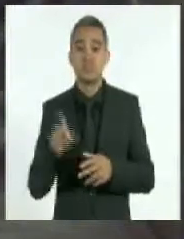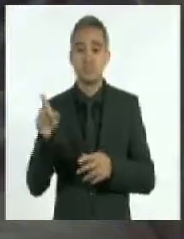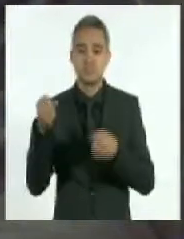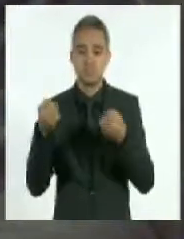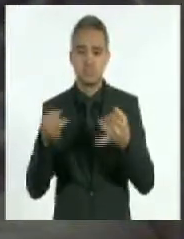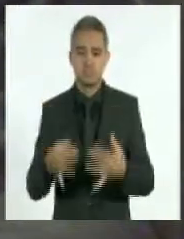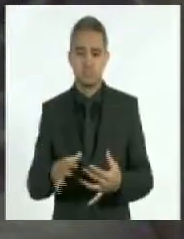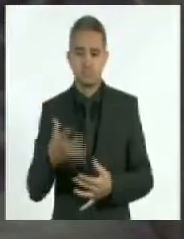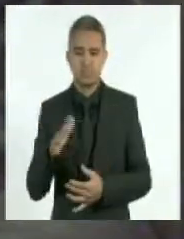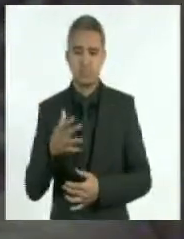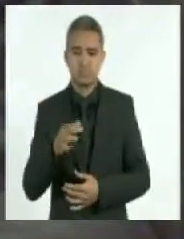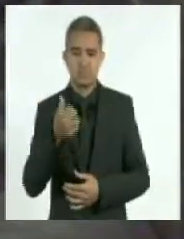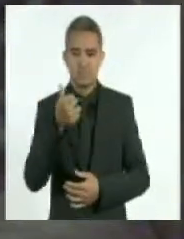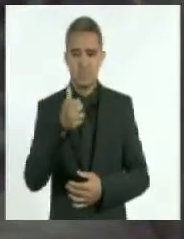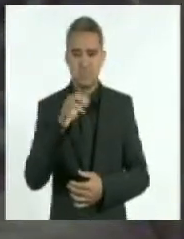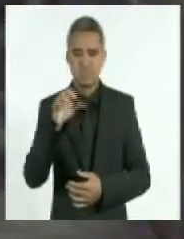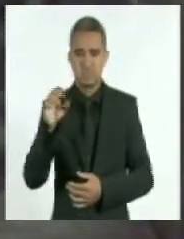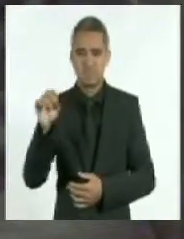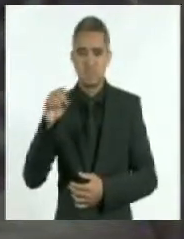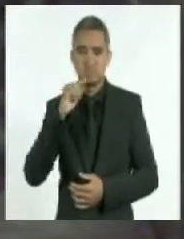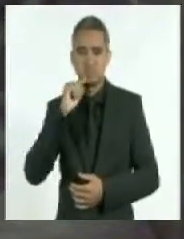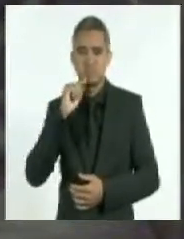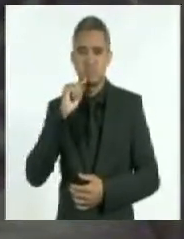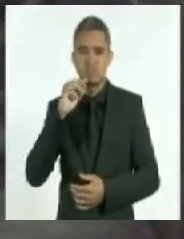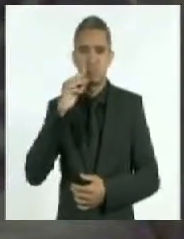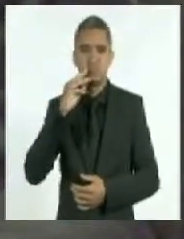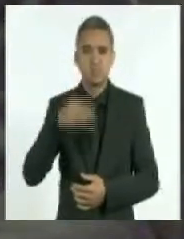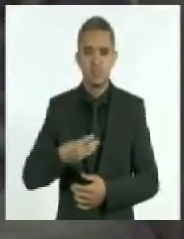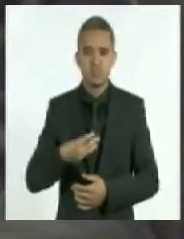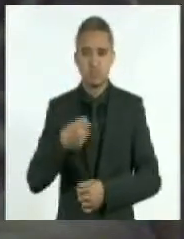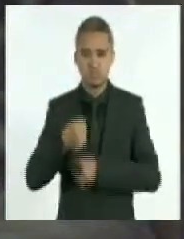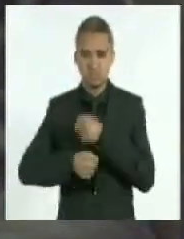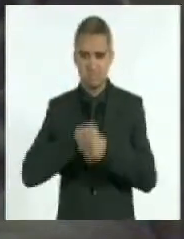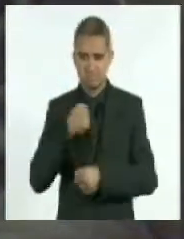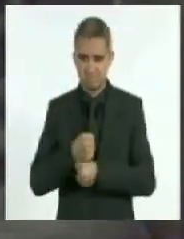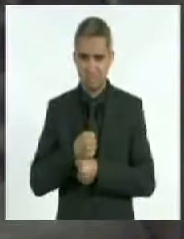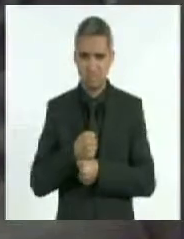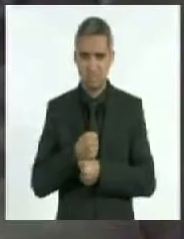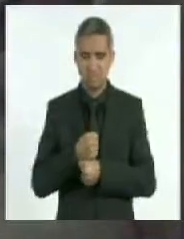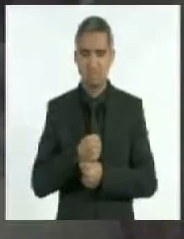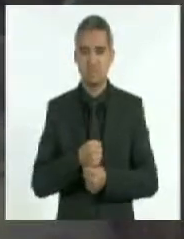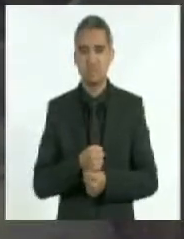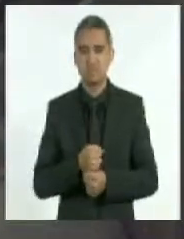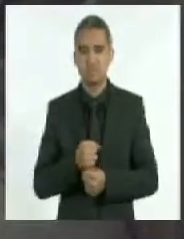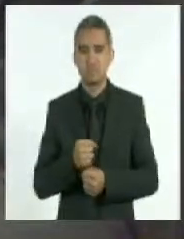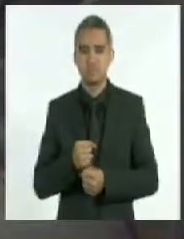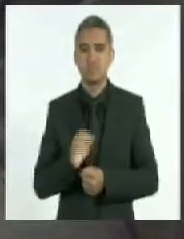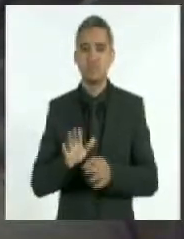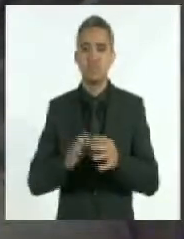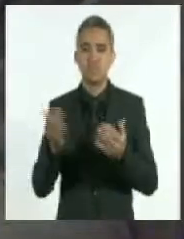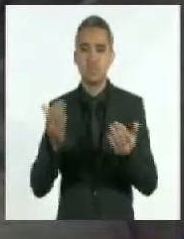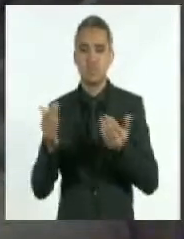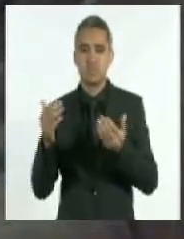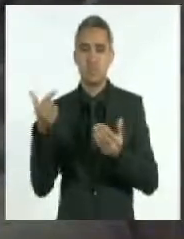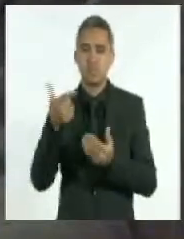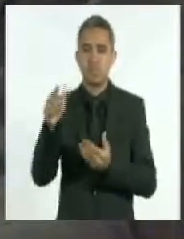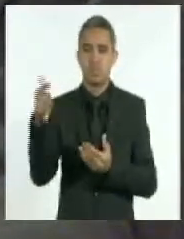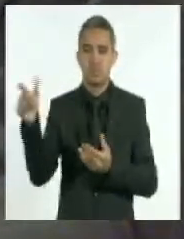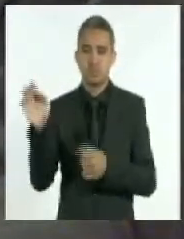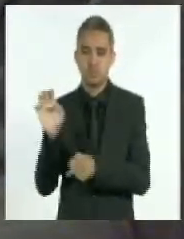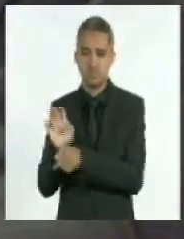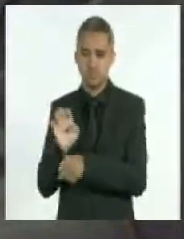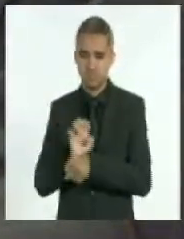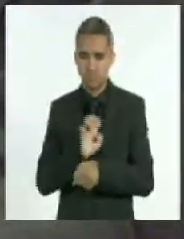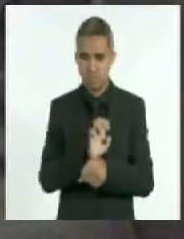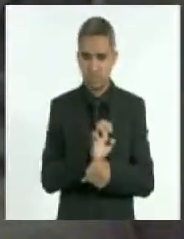torno de 100 milhões por ano para o estado do Maranhão, tendo em vista a proporcionalidade diante dos outros estados que já é cobrado. Saber se o